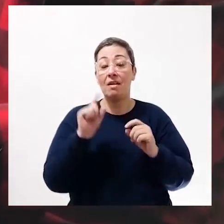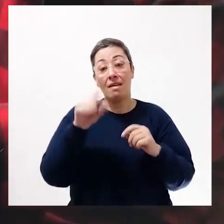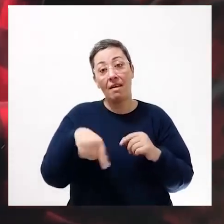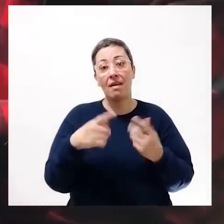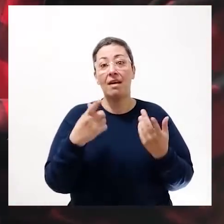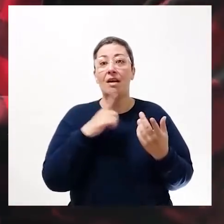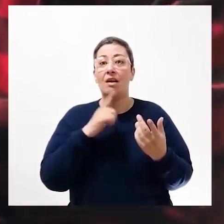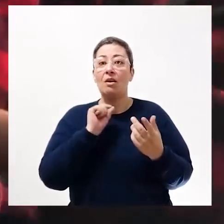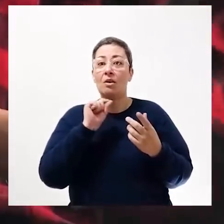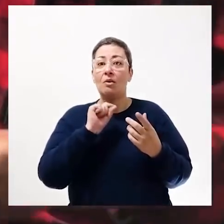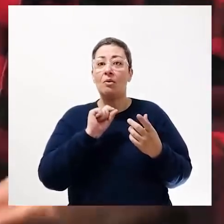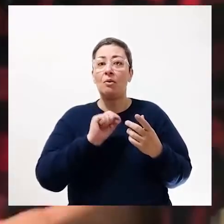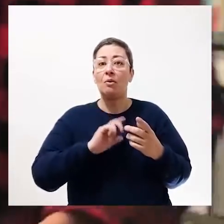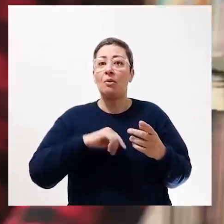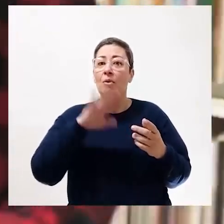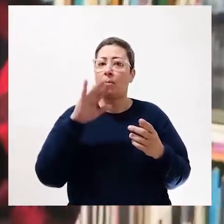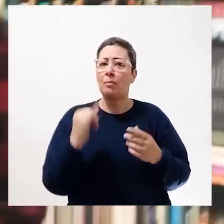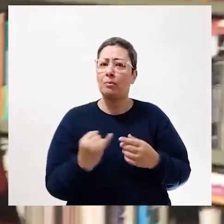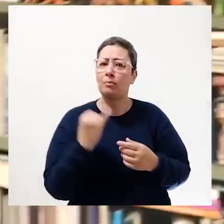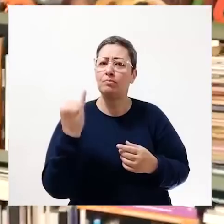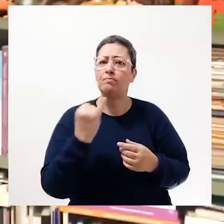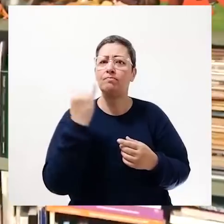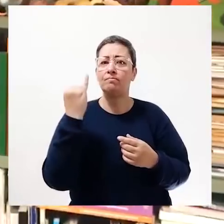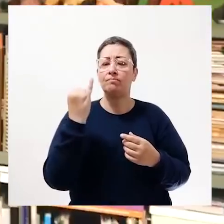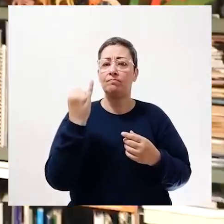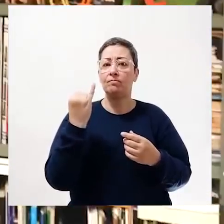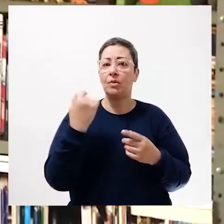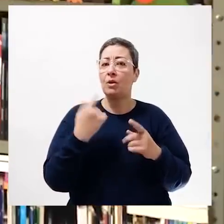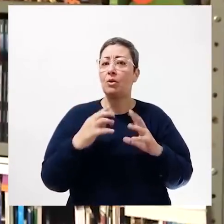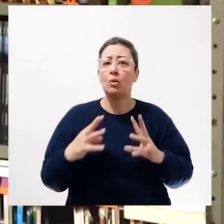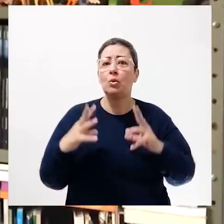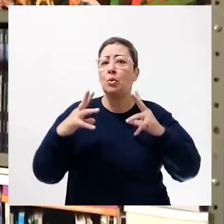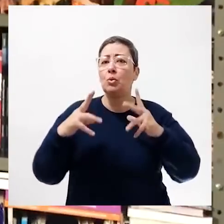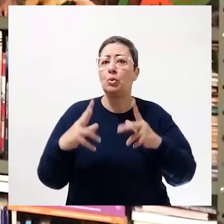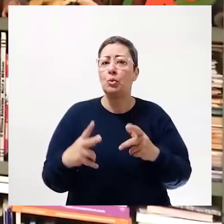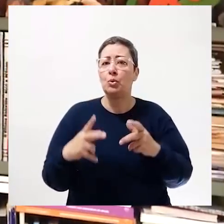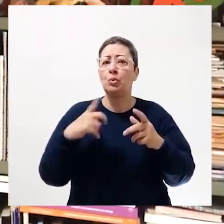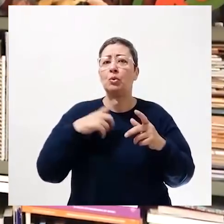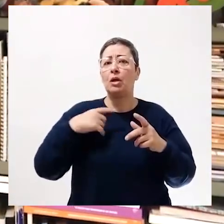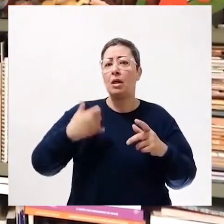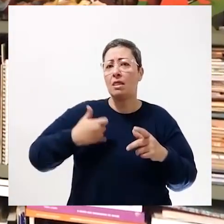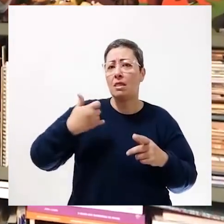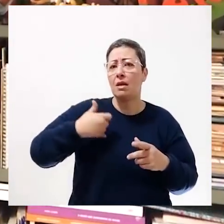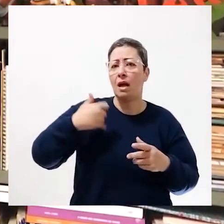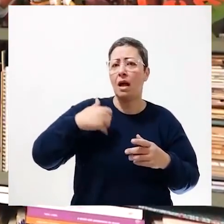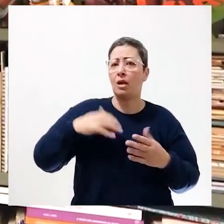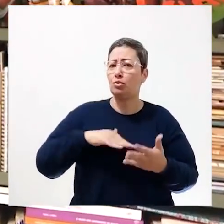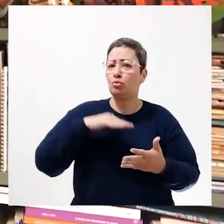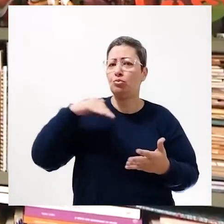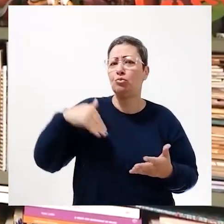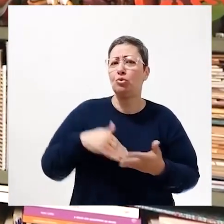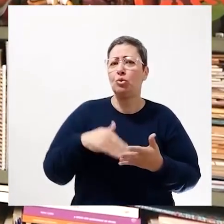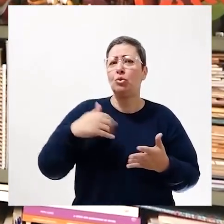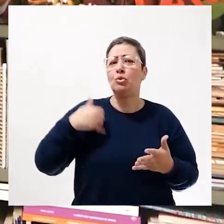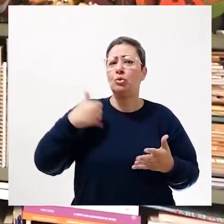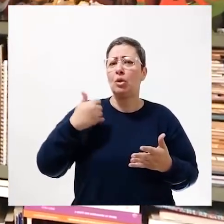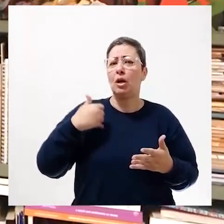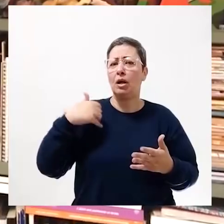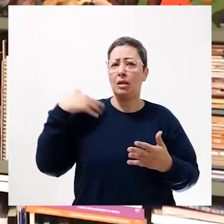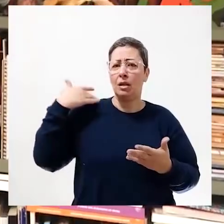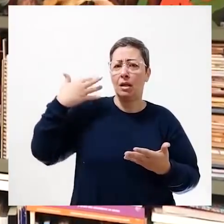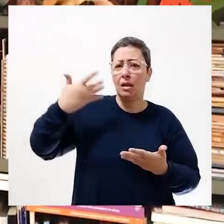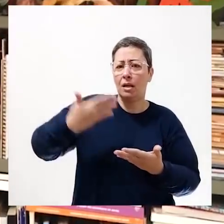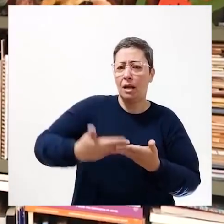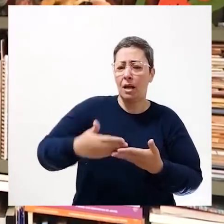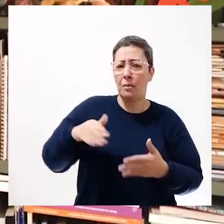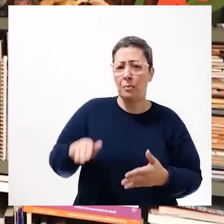O quadrinho é uma coisa de muita importância para todas as idades e todas as épocas, desde o